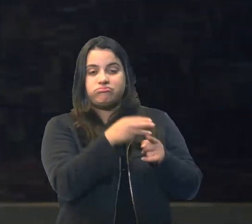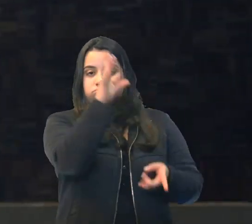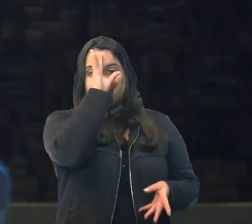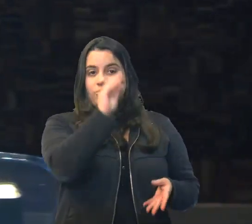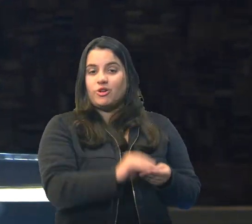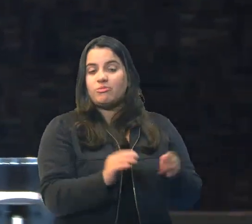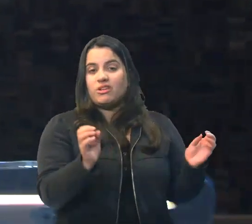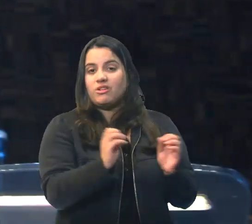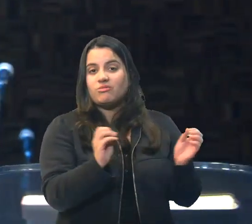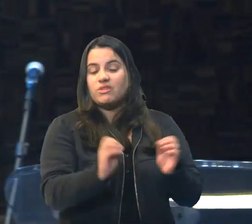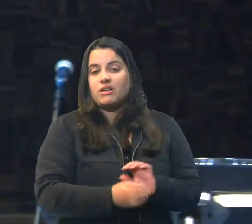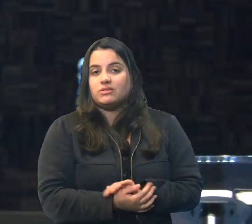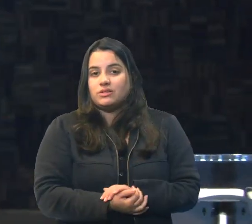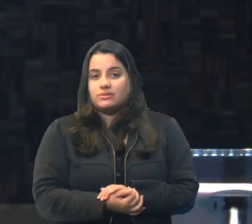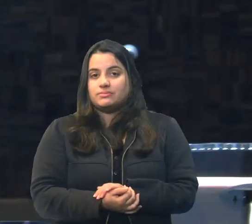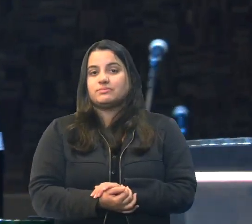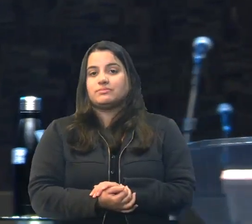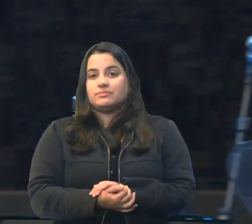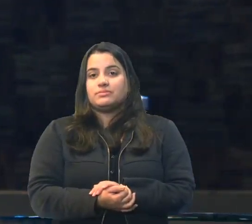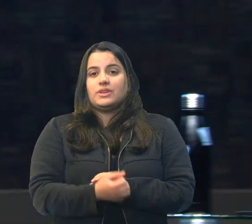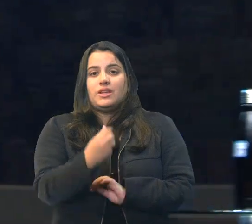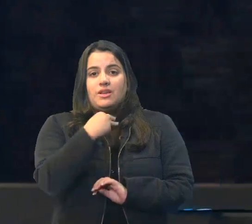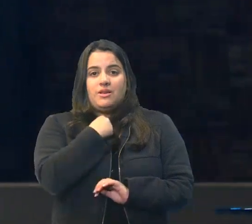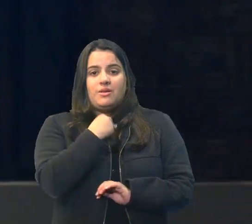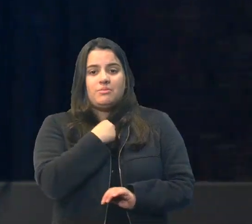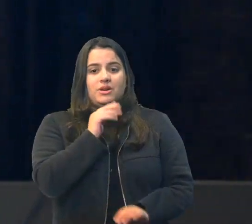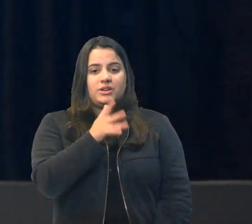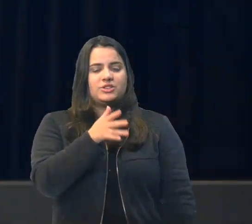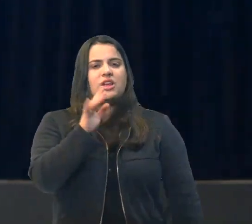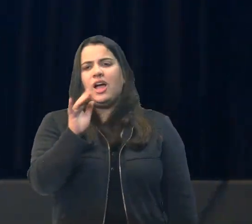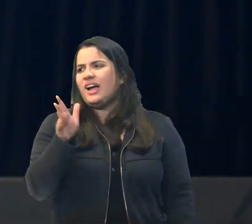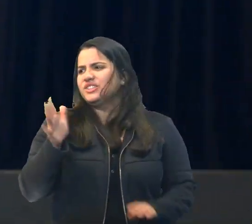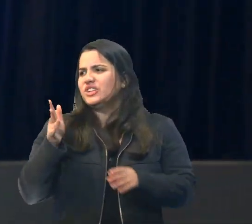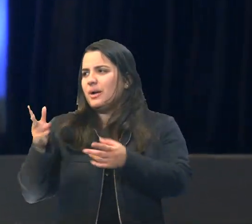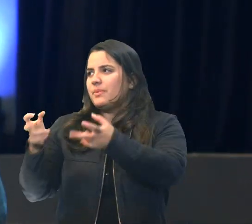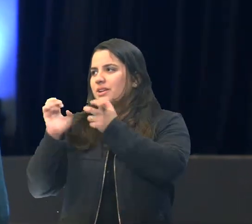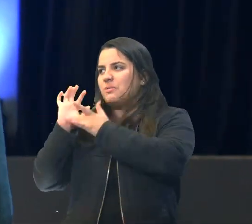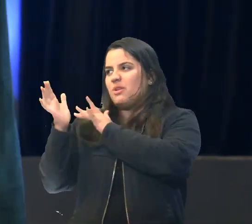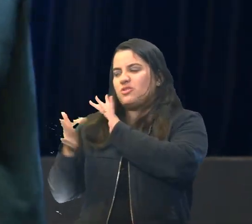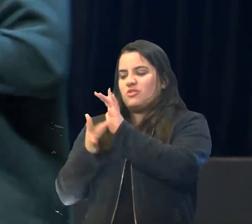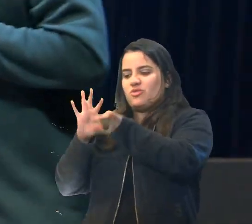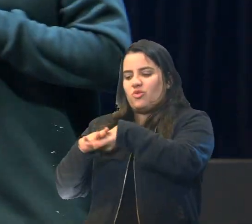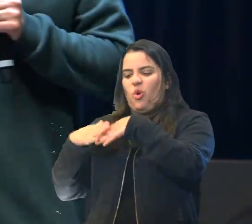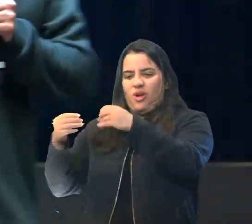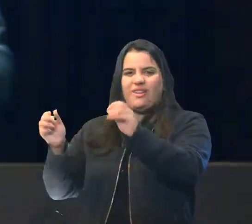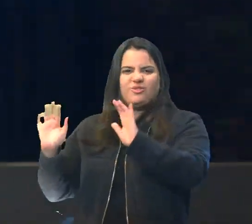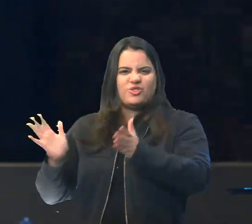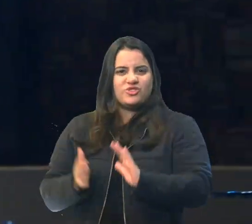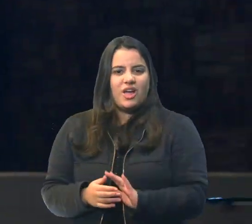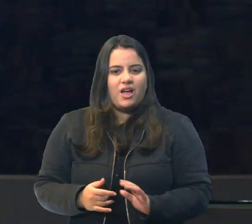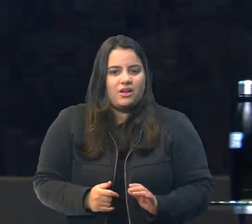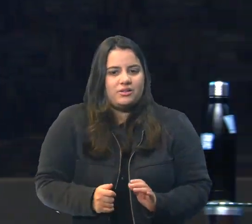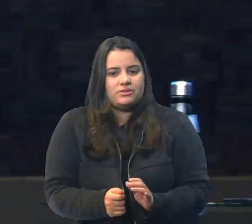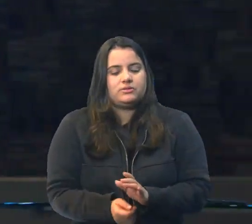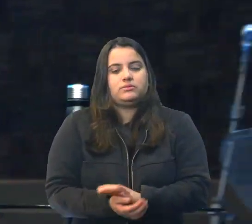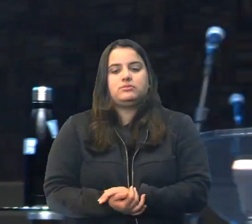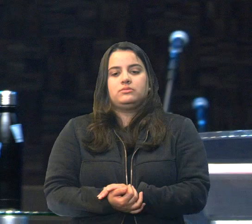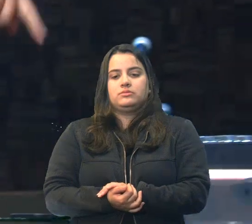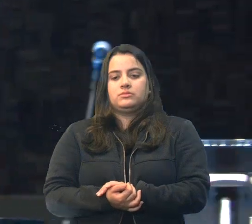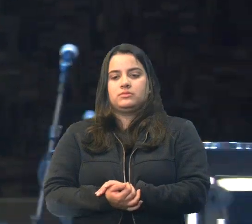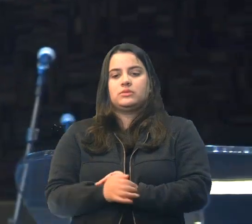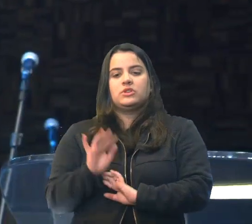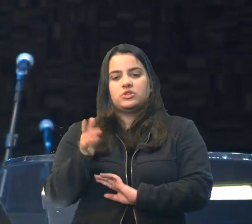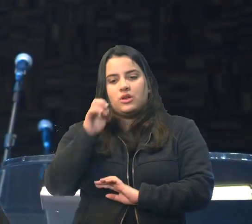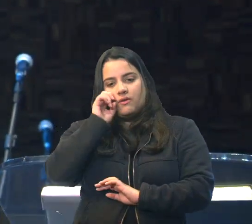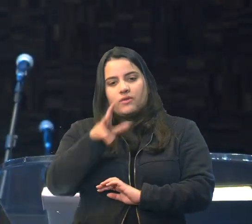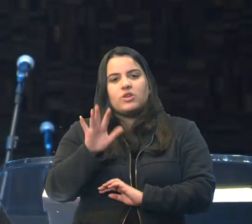estava prestes a fazer. Ela já tinha visto curas de Jesus no YouTube. Ela já tinha visto um bom